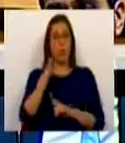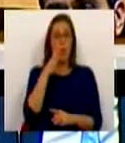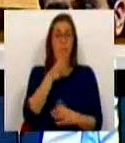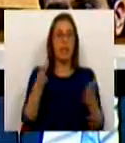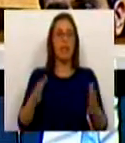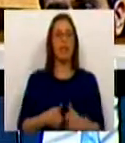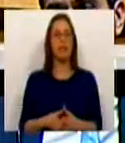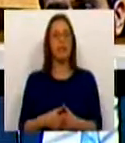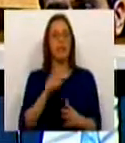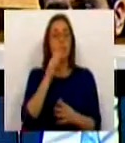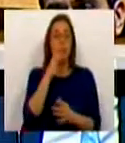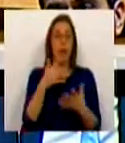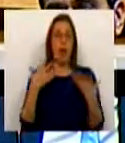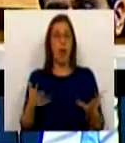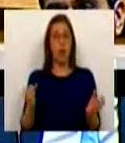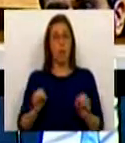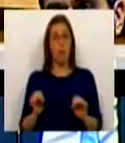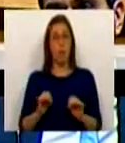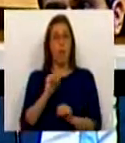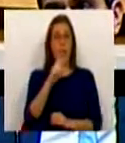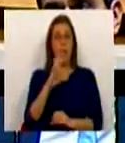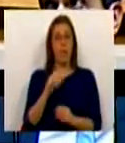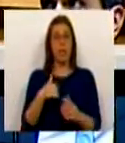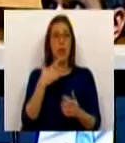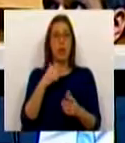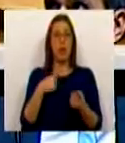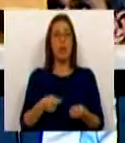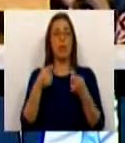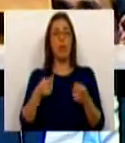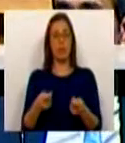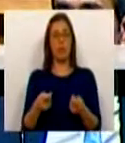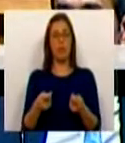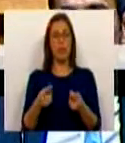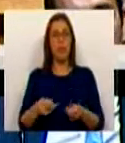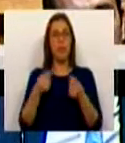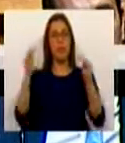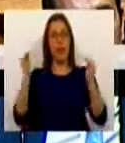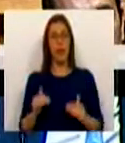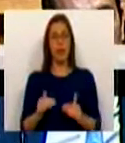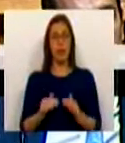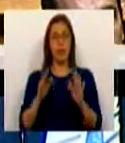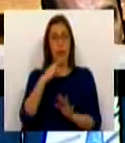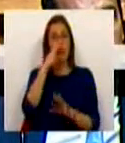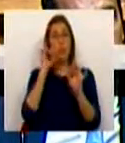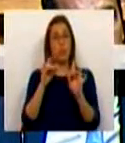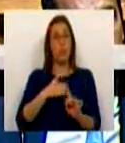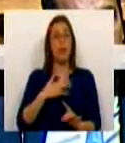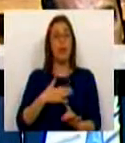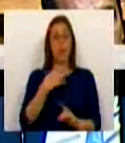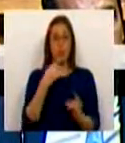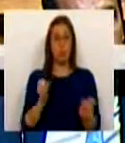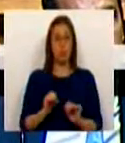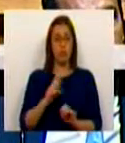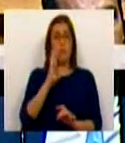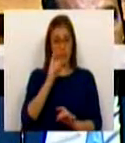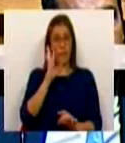alega, e deviam ter dito que agora que já não há IRC, já não podemos investir e o investimento vai cair. Curiosamente, os empresários não disseram